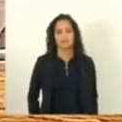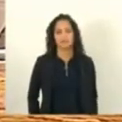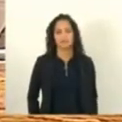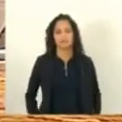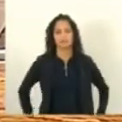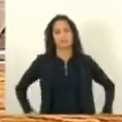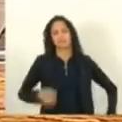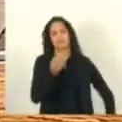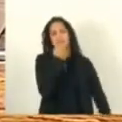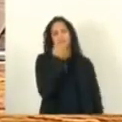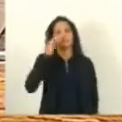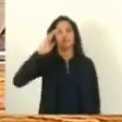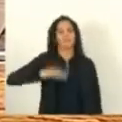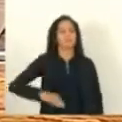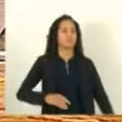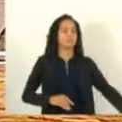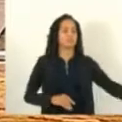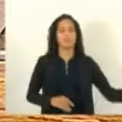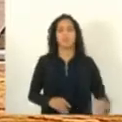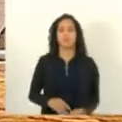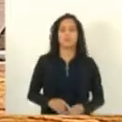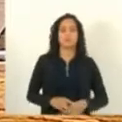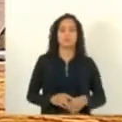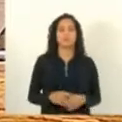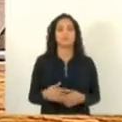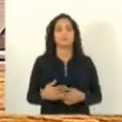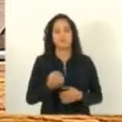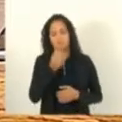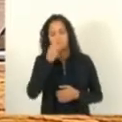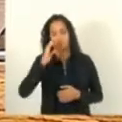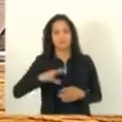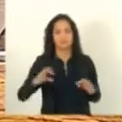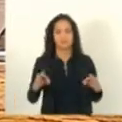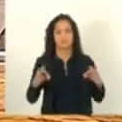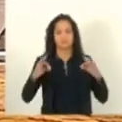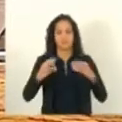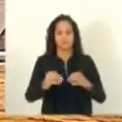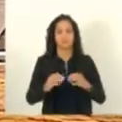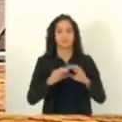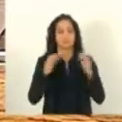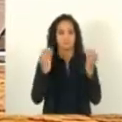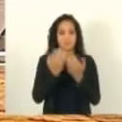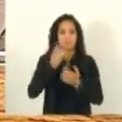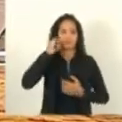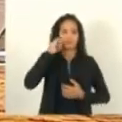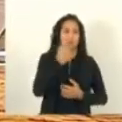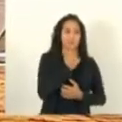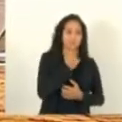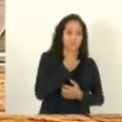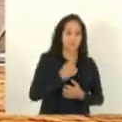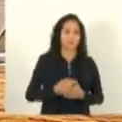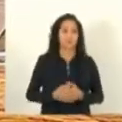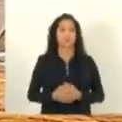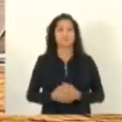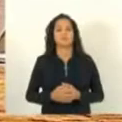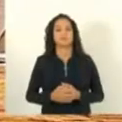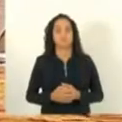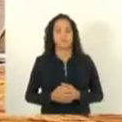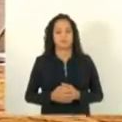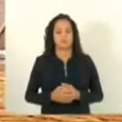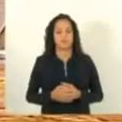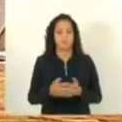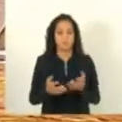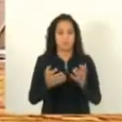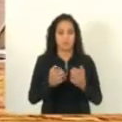Boa tarde a todos. Acabei de dar boa tarde a comunidade surda. Eu